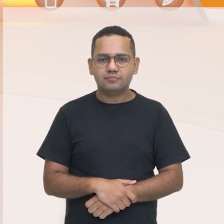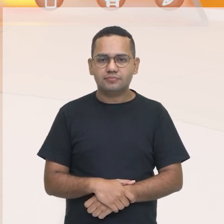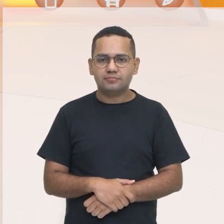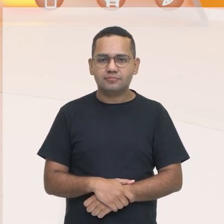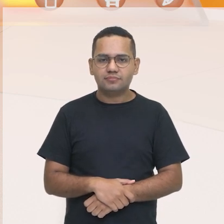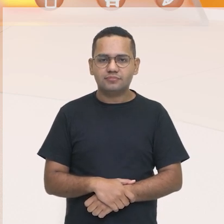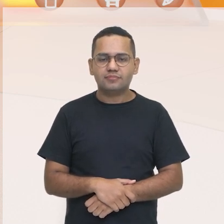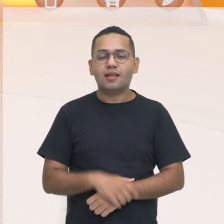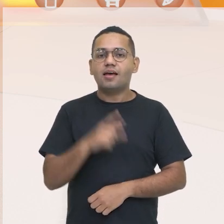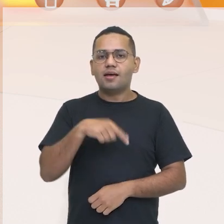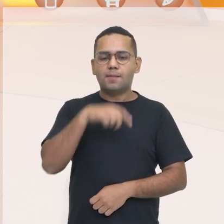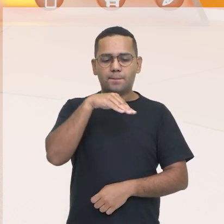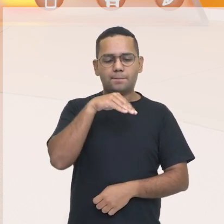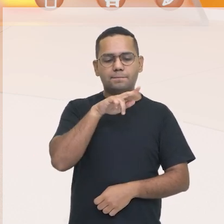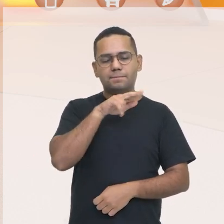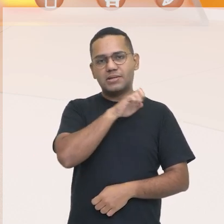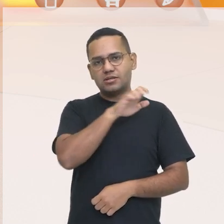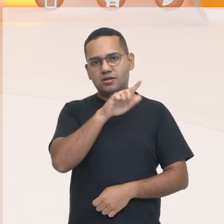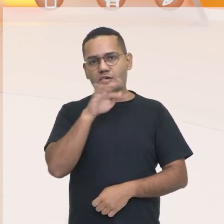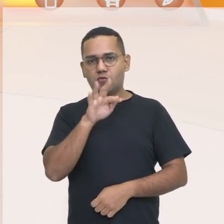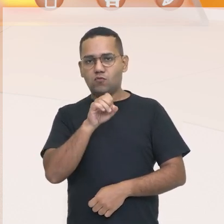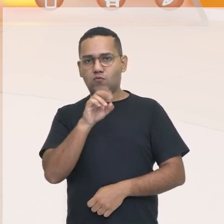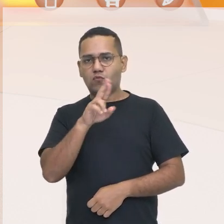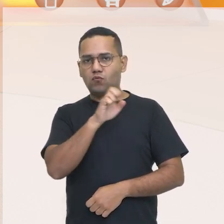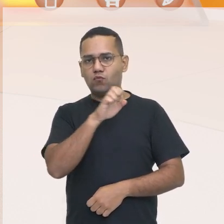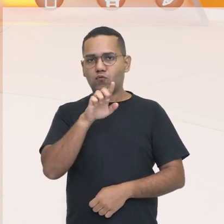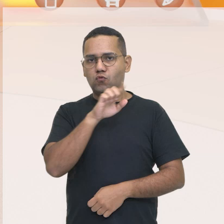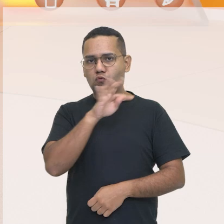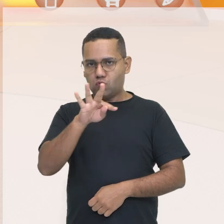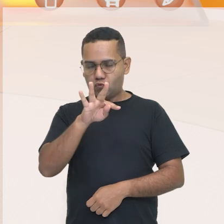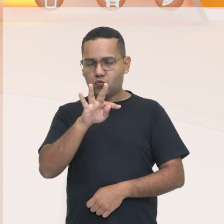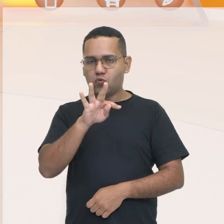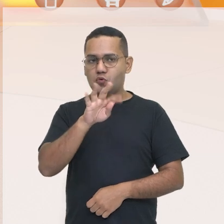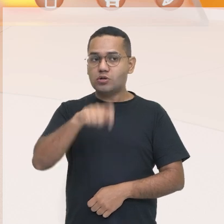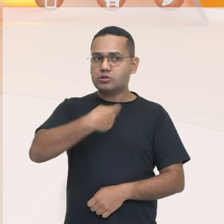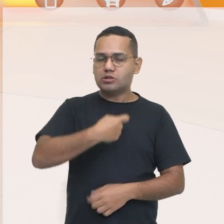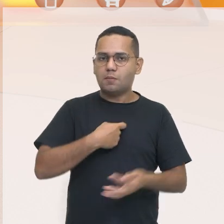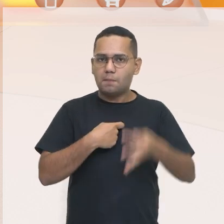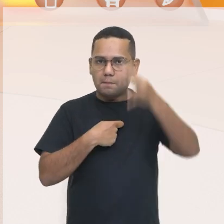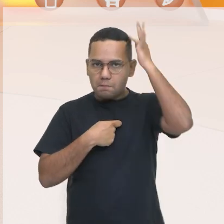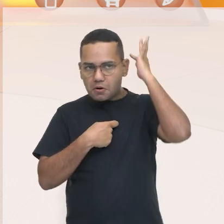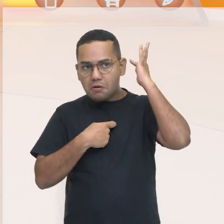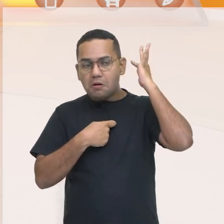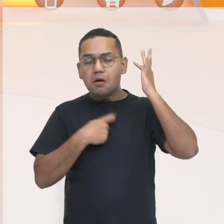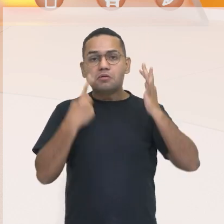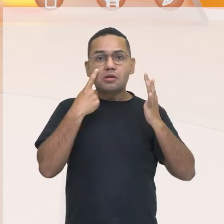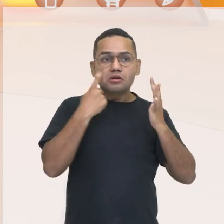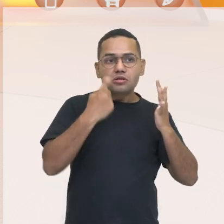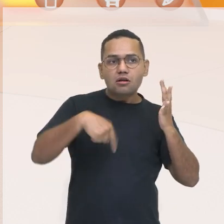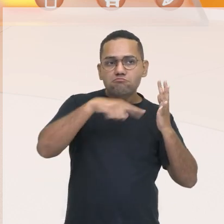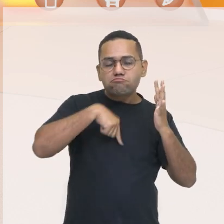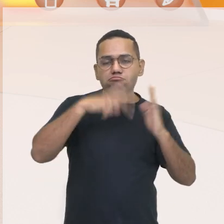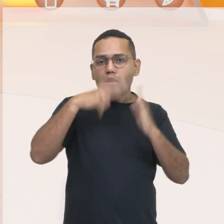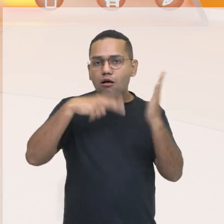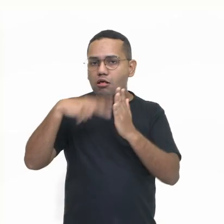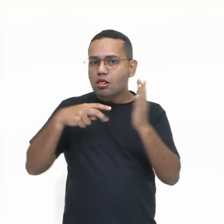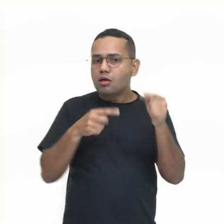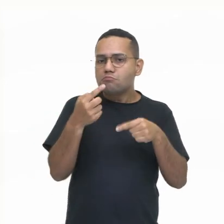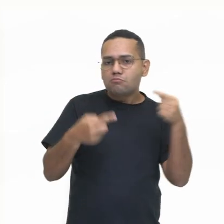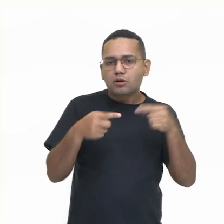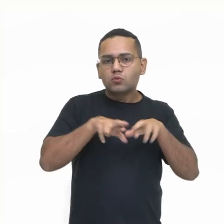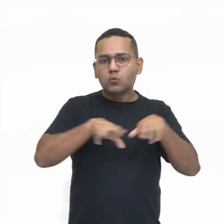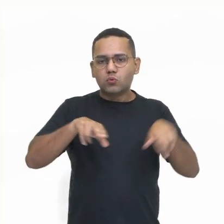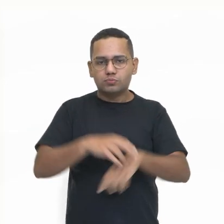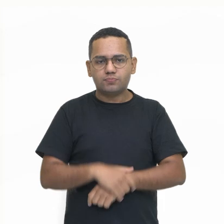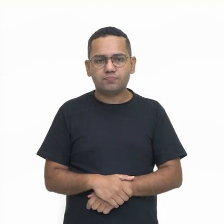Michel de Foucault, um outro filósofo extremamente interessante para ser lido, debatido e estudado. Vamos lá.